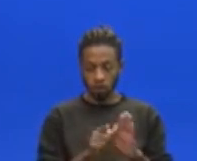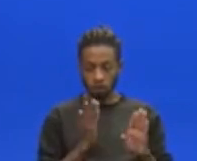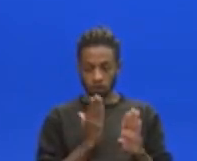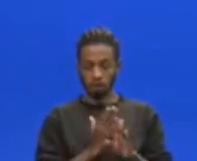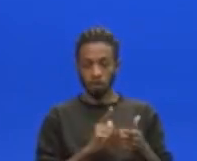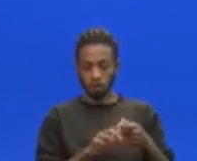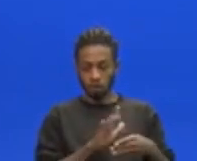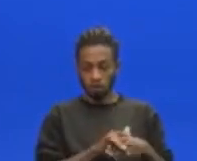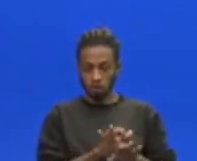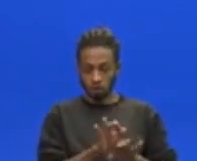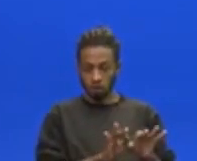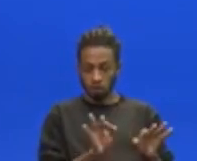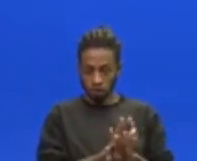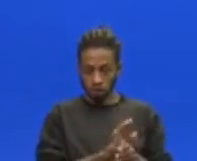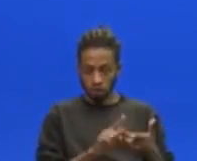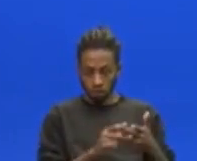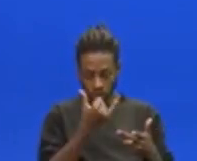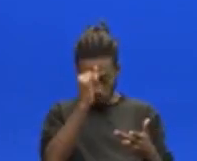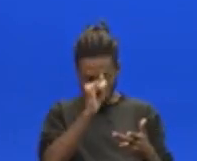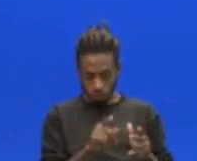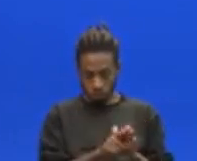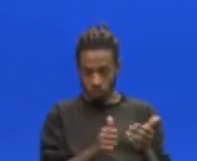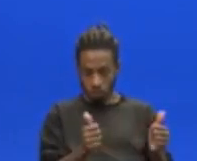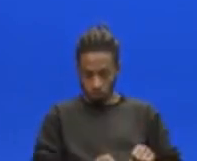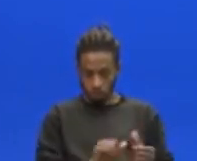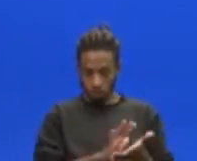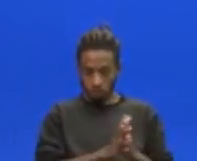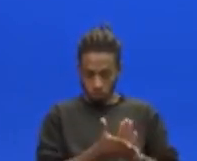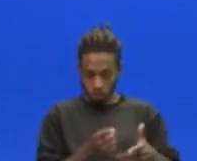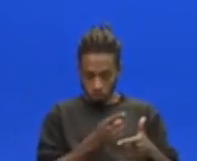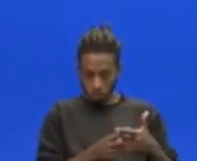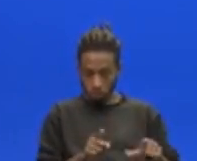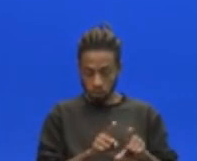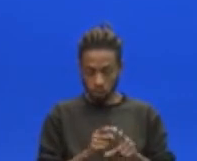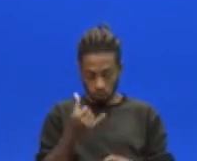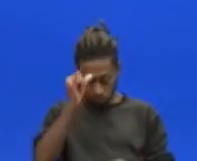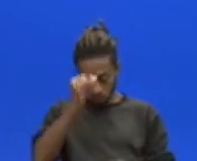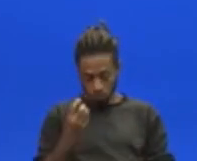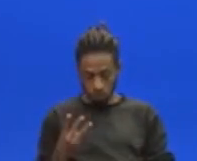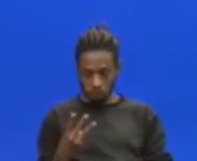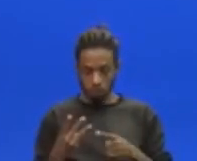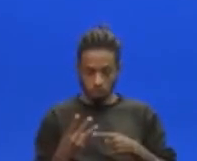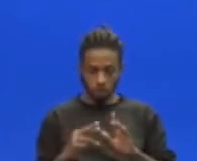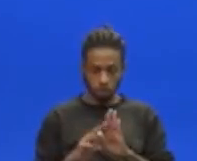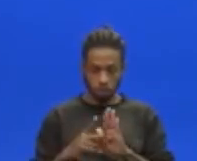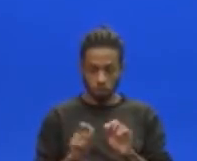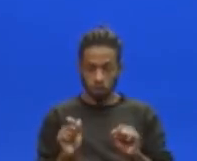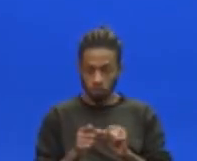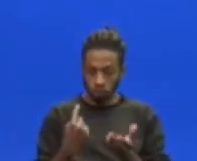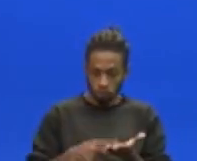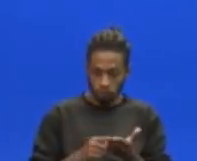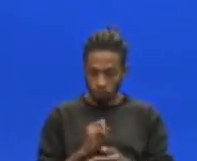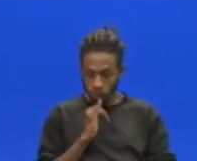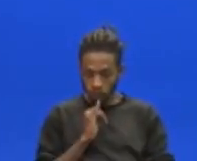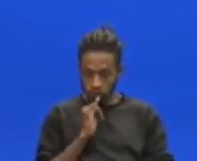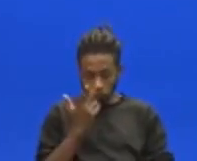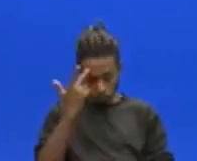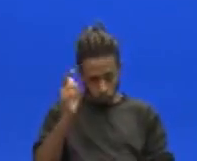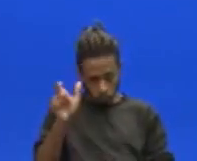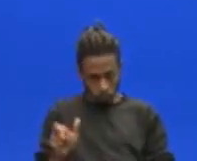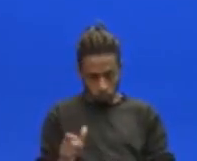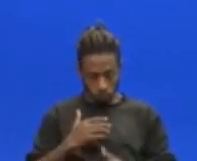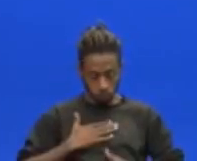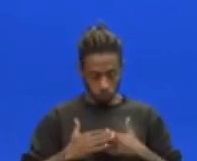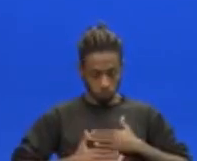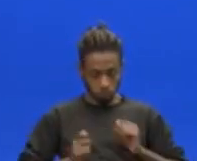e limitar o dano o máximo possível. E prevenção terciária é restabelecer a situação normal do indivíduo